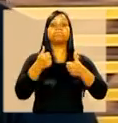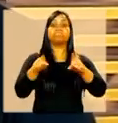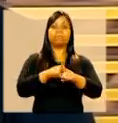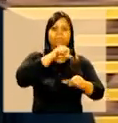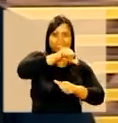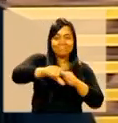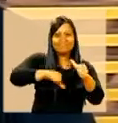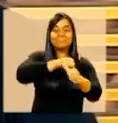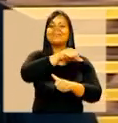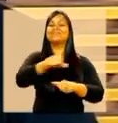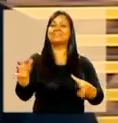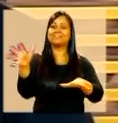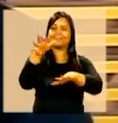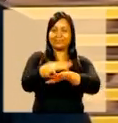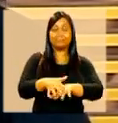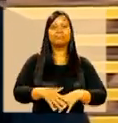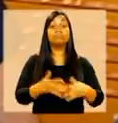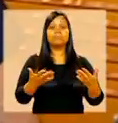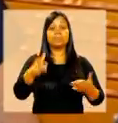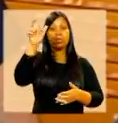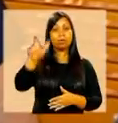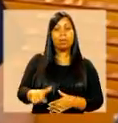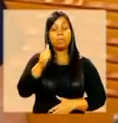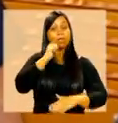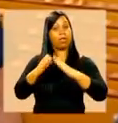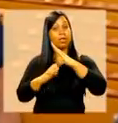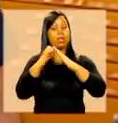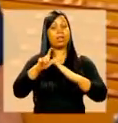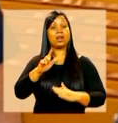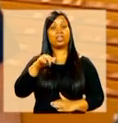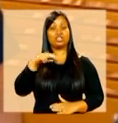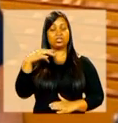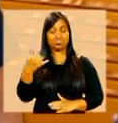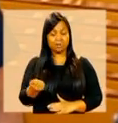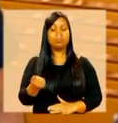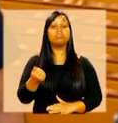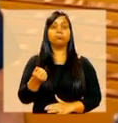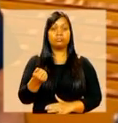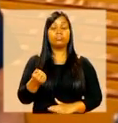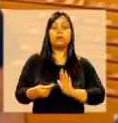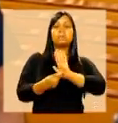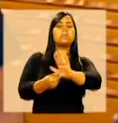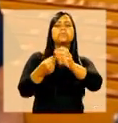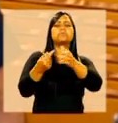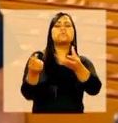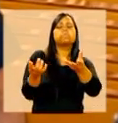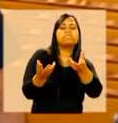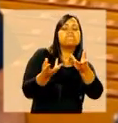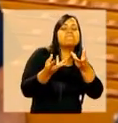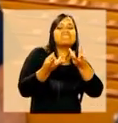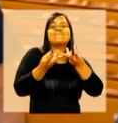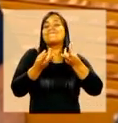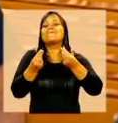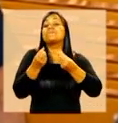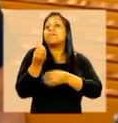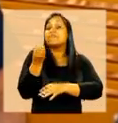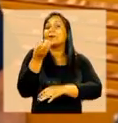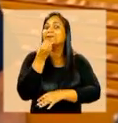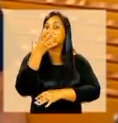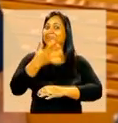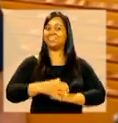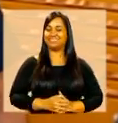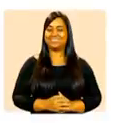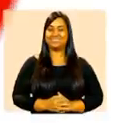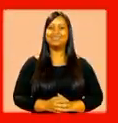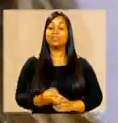significativa, transformadora e inclusiva. A empresária e viajante Letícia Onça Expressão fala das delícias e dos encantos de uma